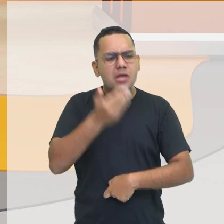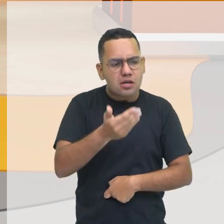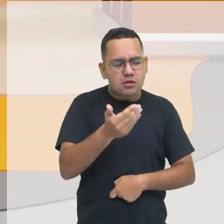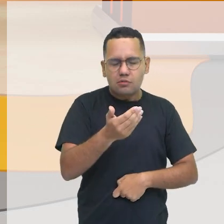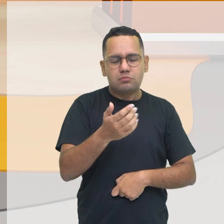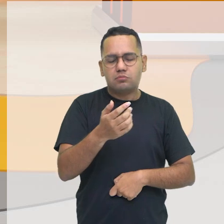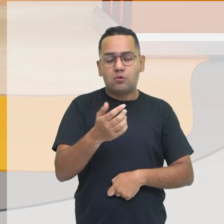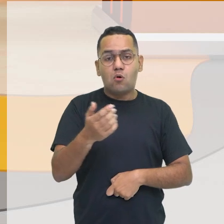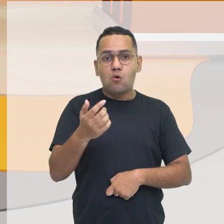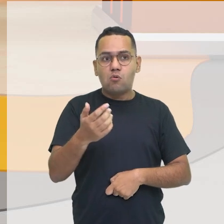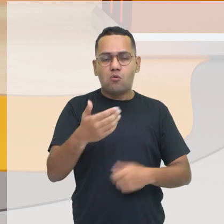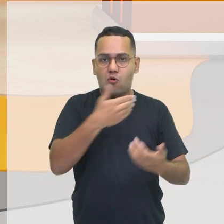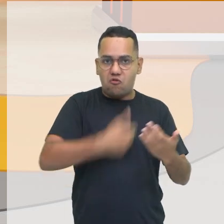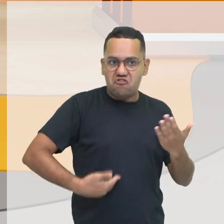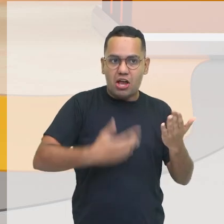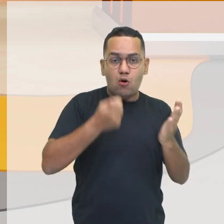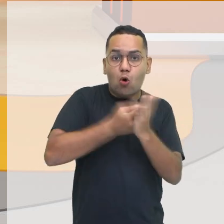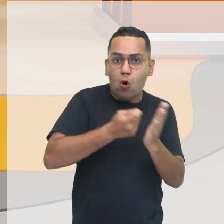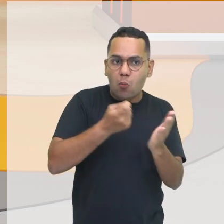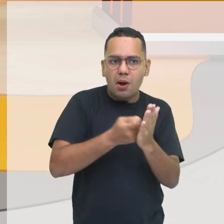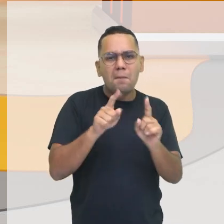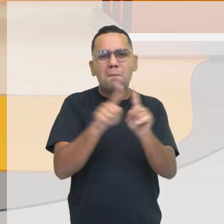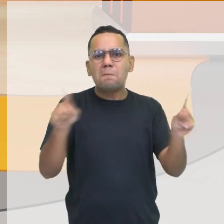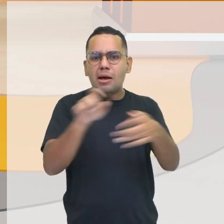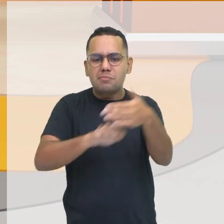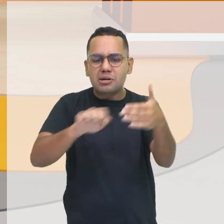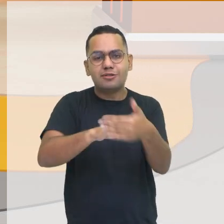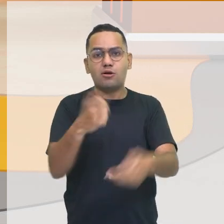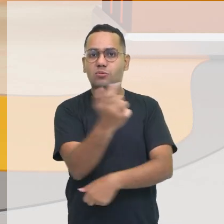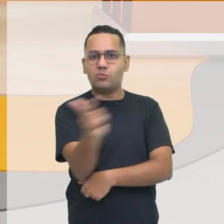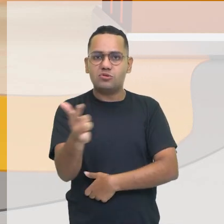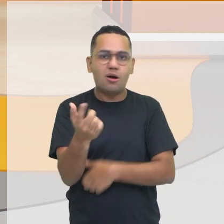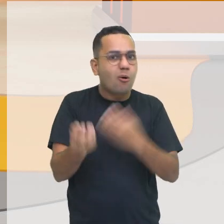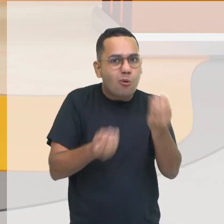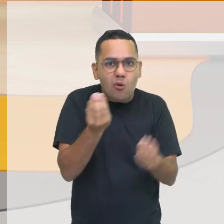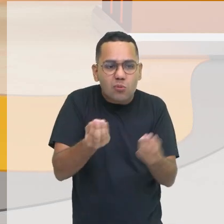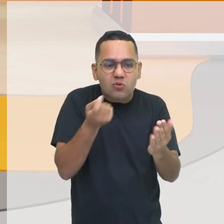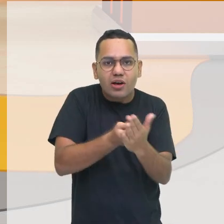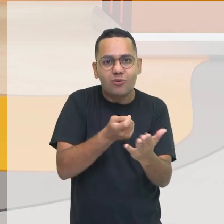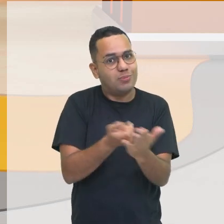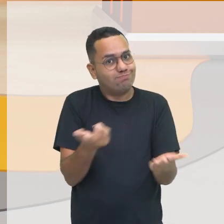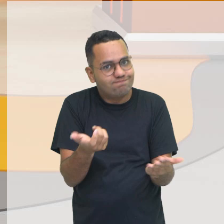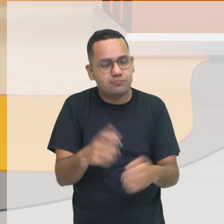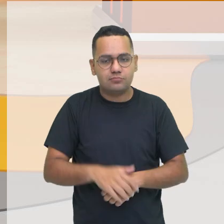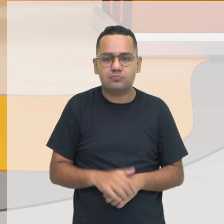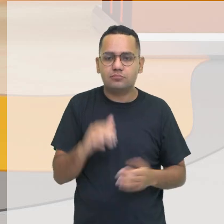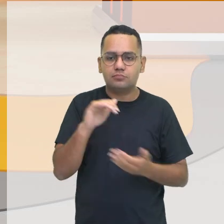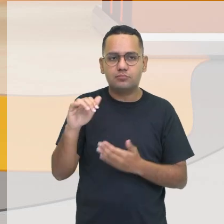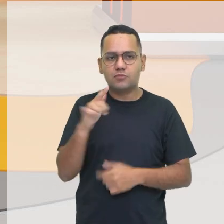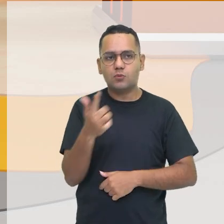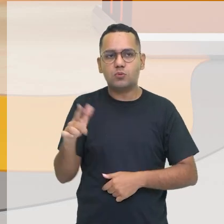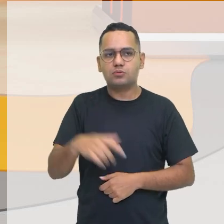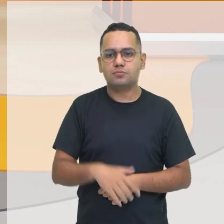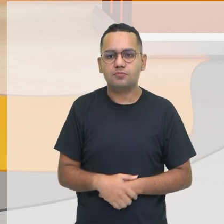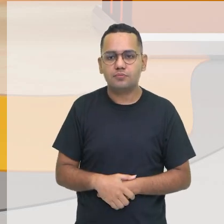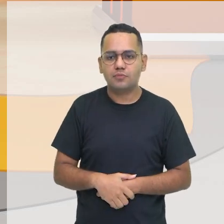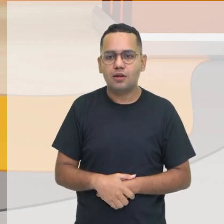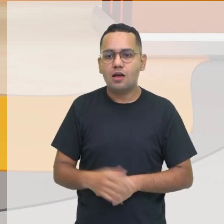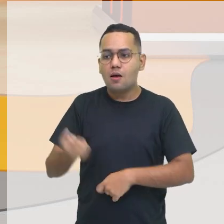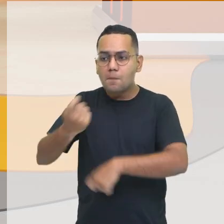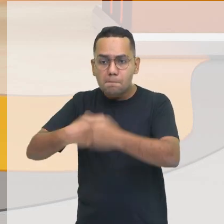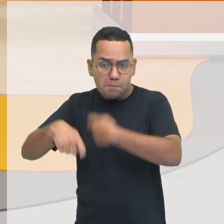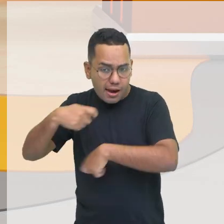esse dinheiro porque a empresa ela não existia. Mercado especulativo em alta também vai ser uma